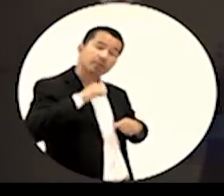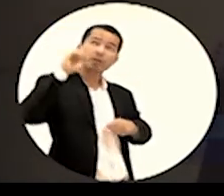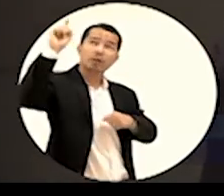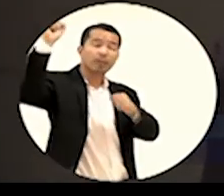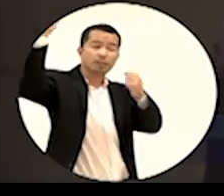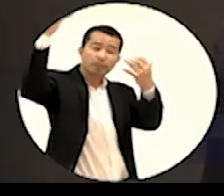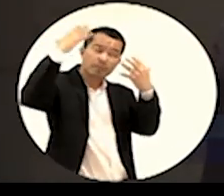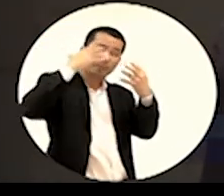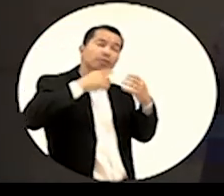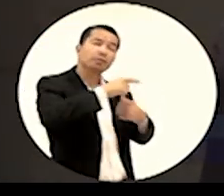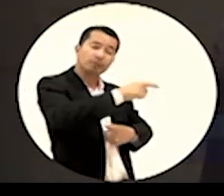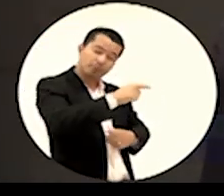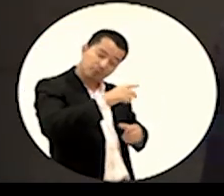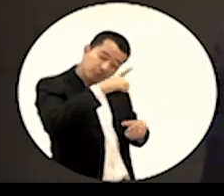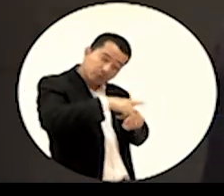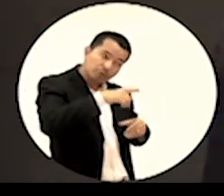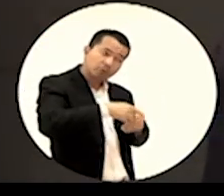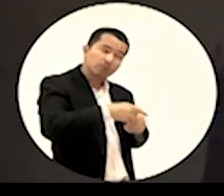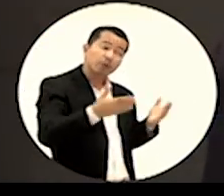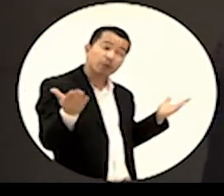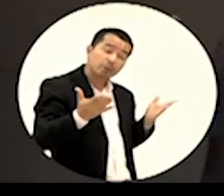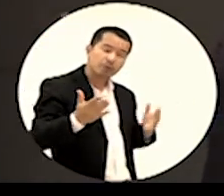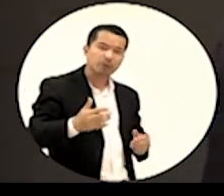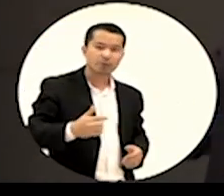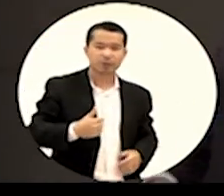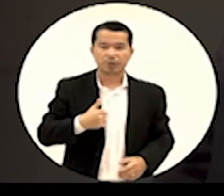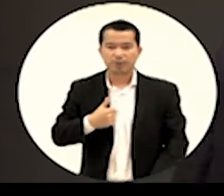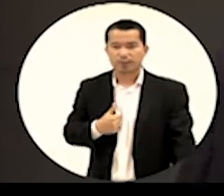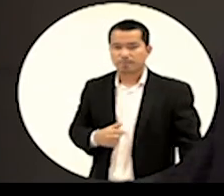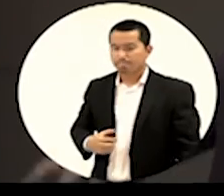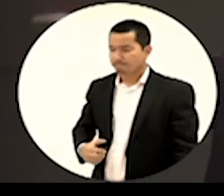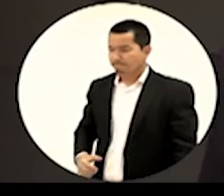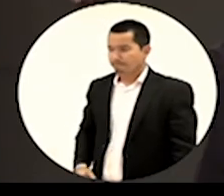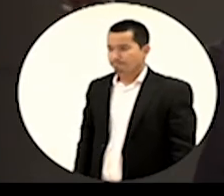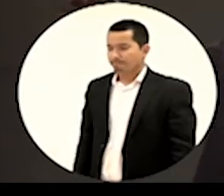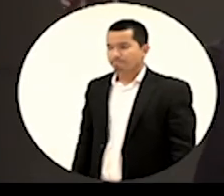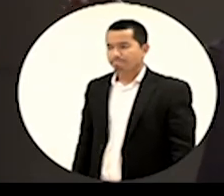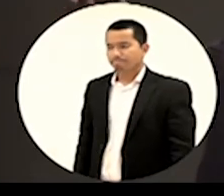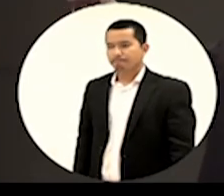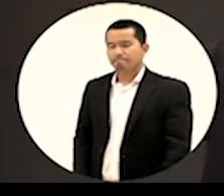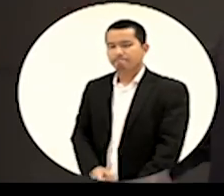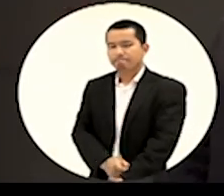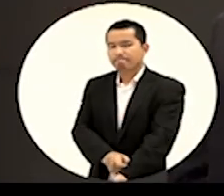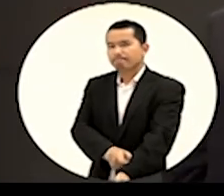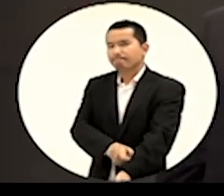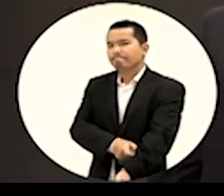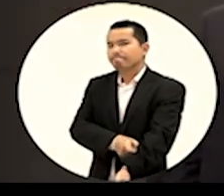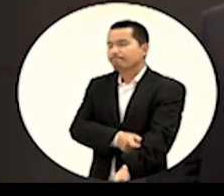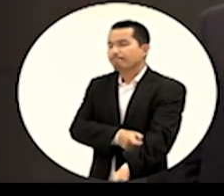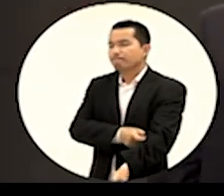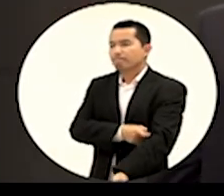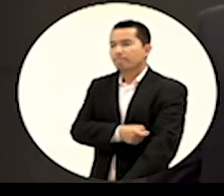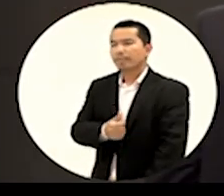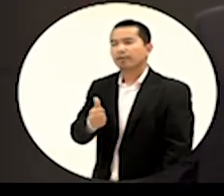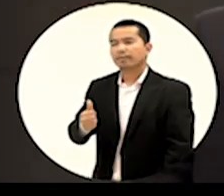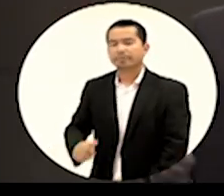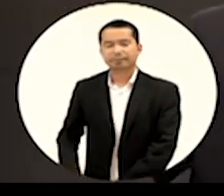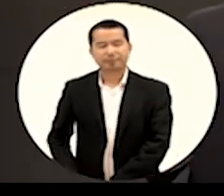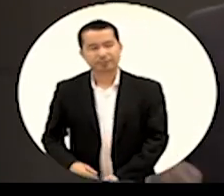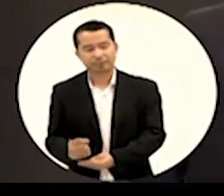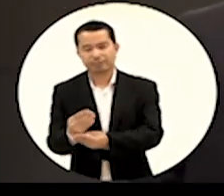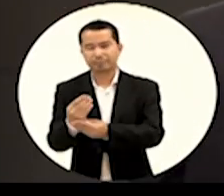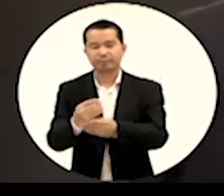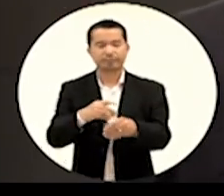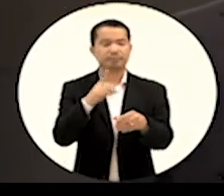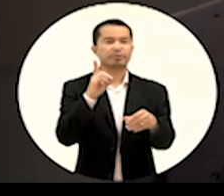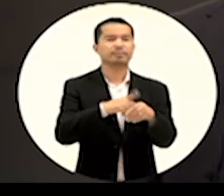que precisamos da bênção de Deus, não vamos ser abençoados. Bote colocar o dízimo aí. E eu fiz com